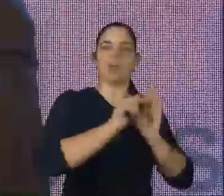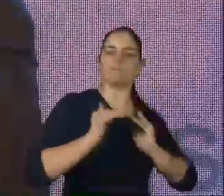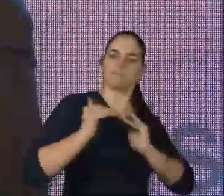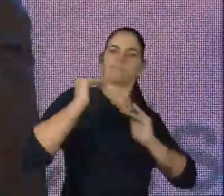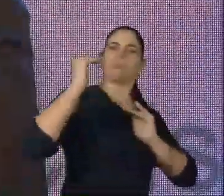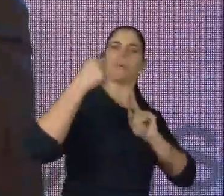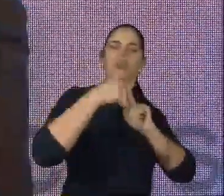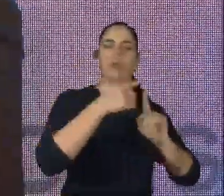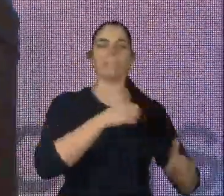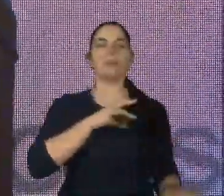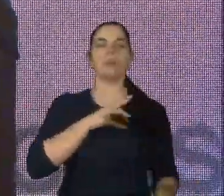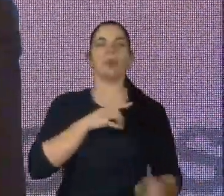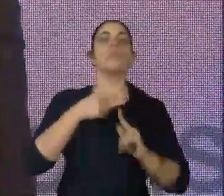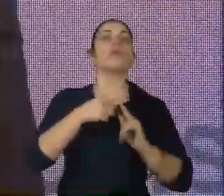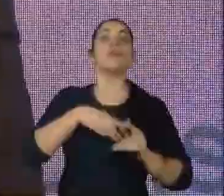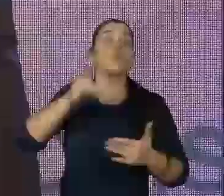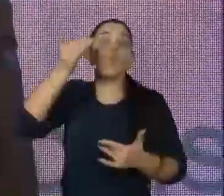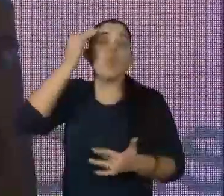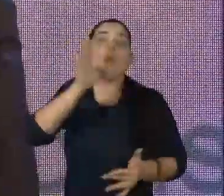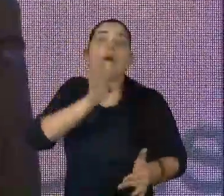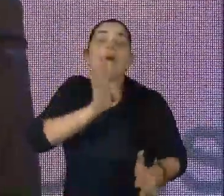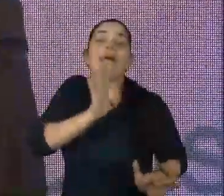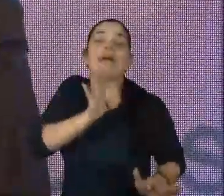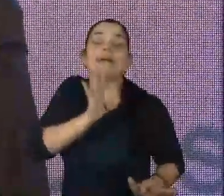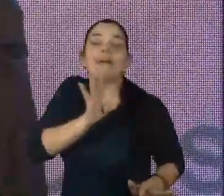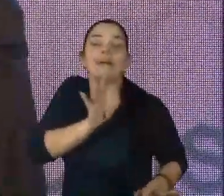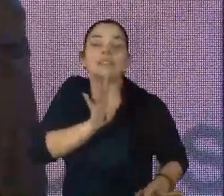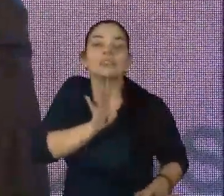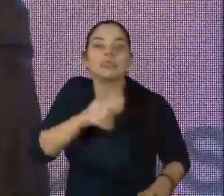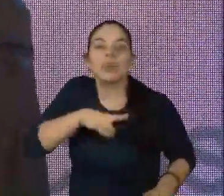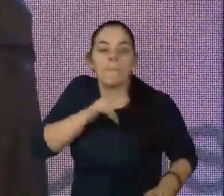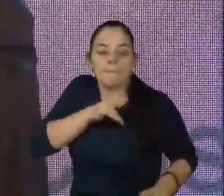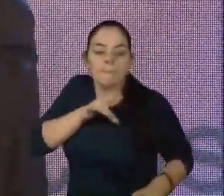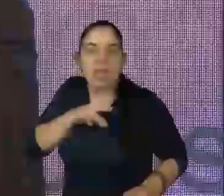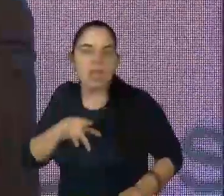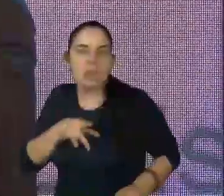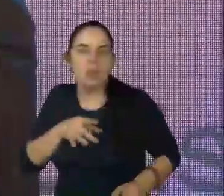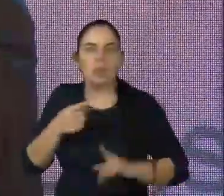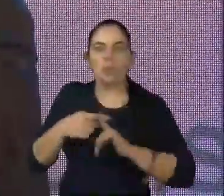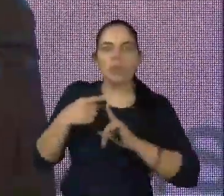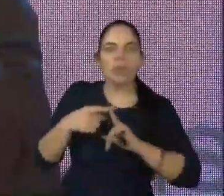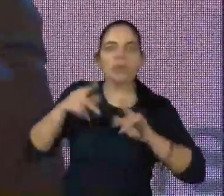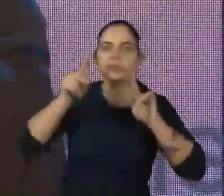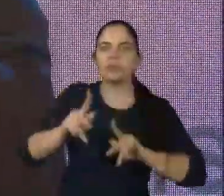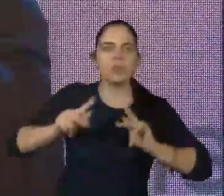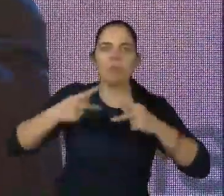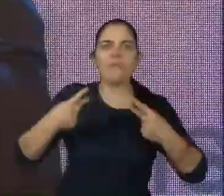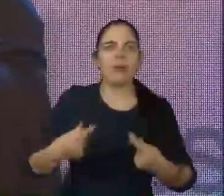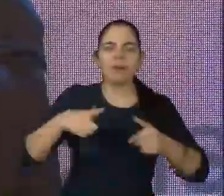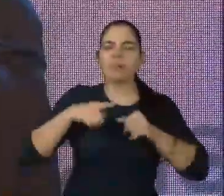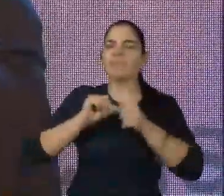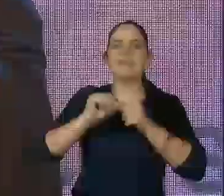Porque a gente tem medo do desconhecido e aquilo que a gente não conhece causa medo. Por quê? Porque somos seres humanos, então, em forma